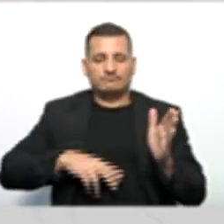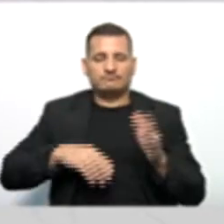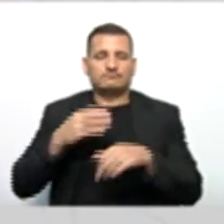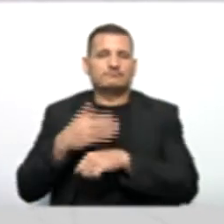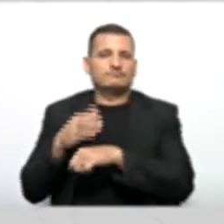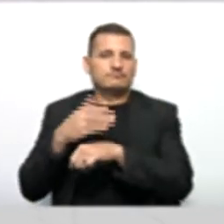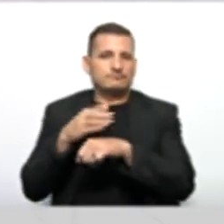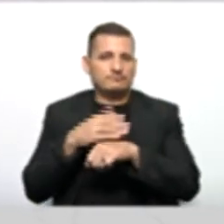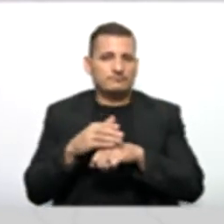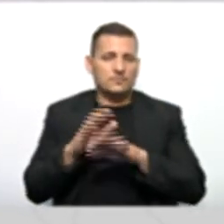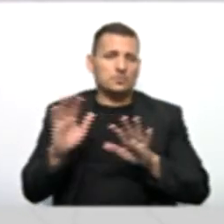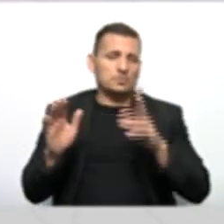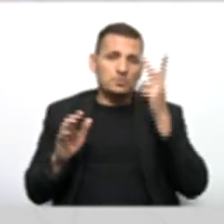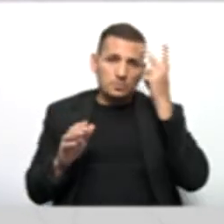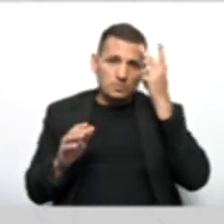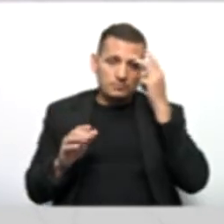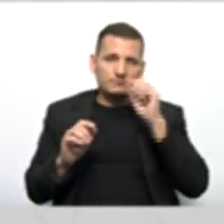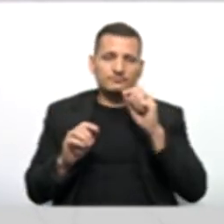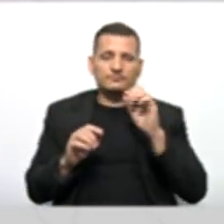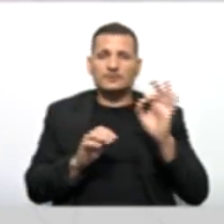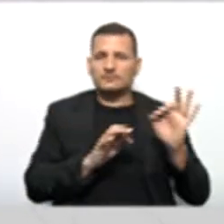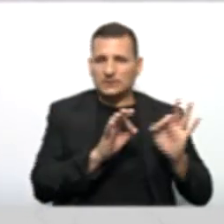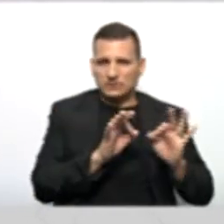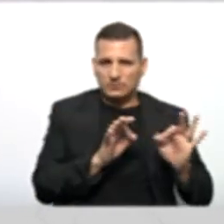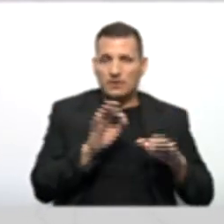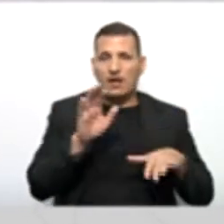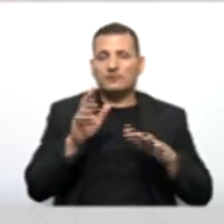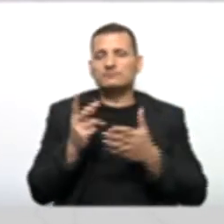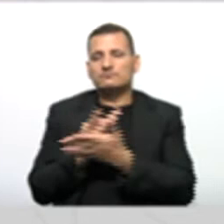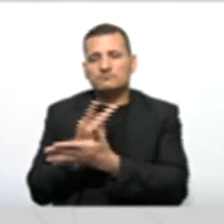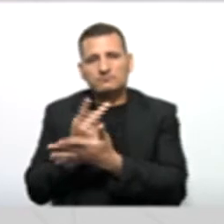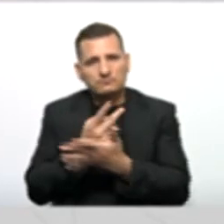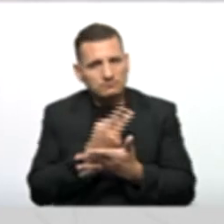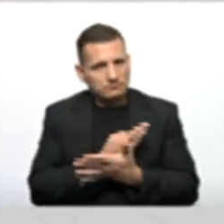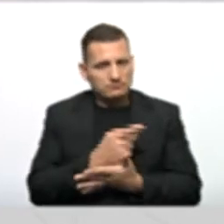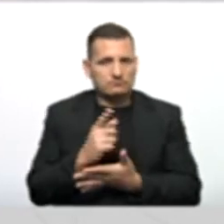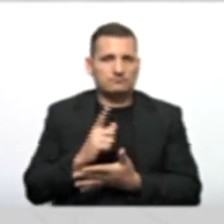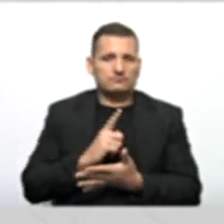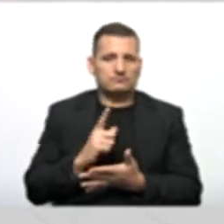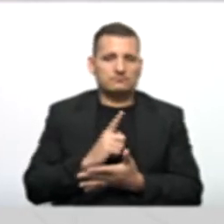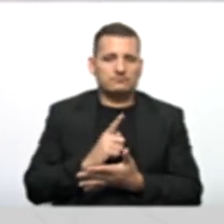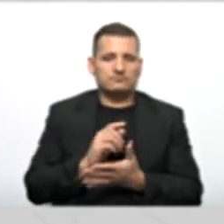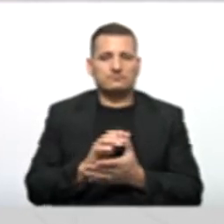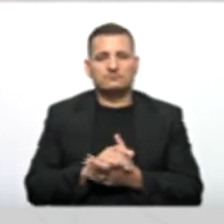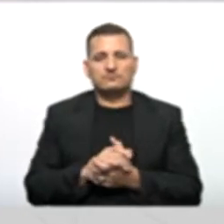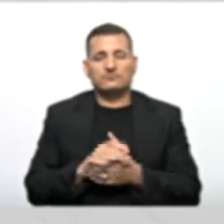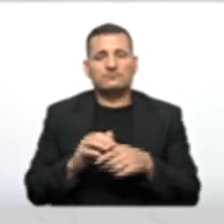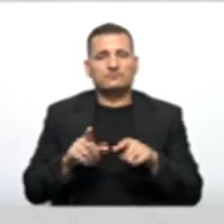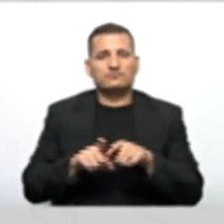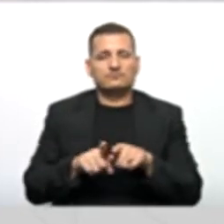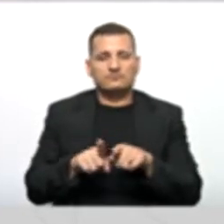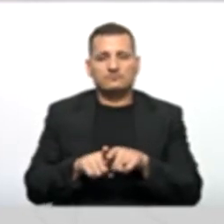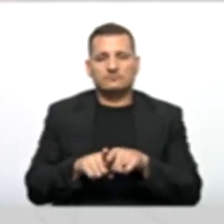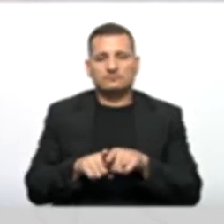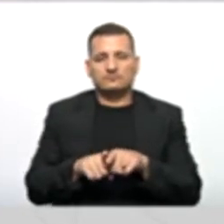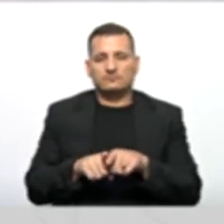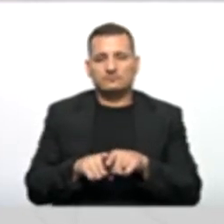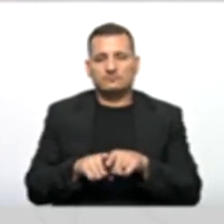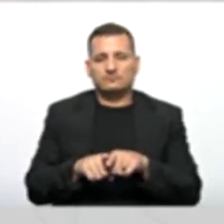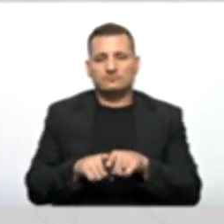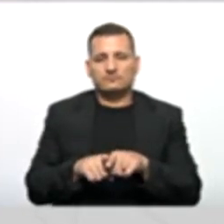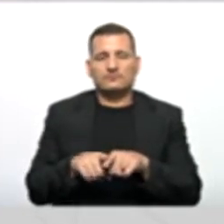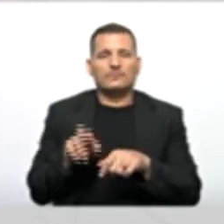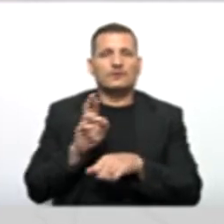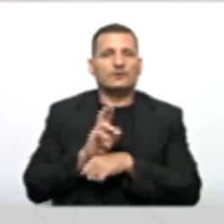comum que os erros de planejamento sejam bem evidentes nesta fase. É comum ainda que a maior fatia